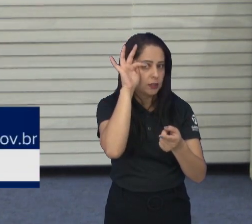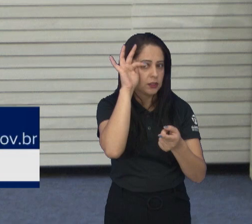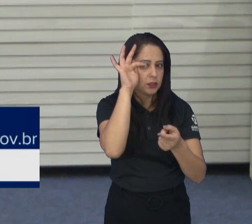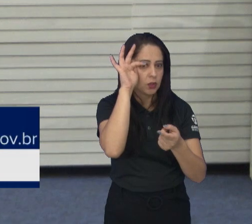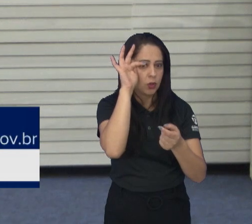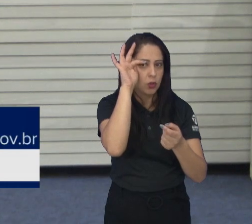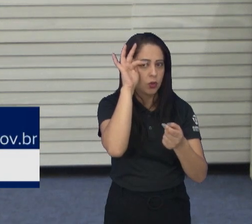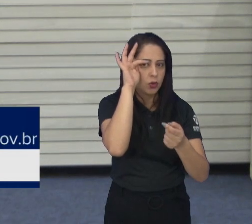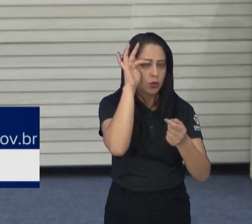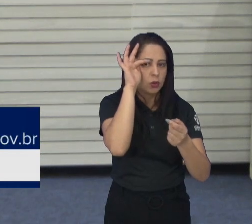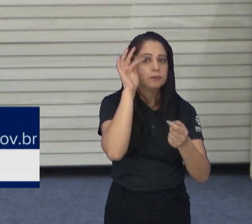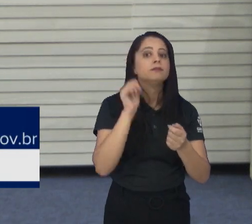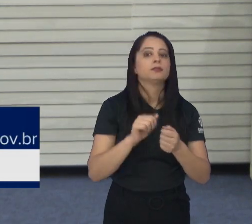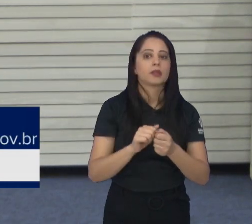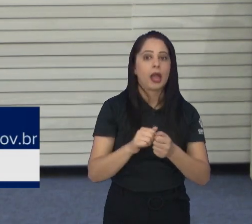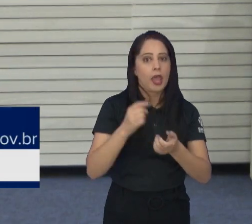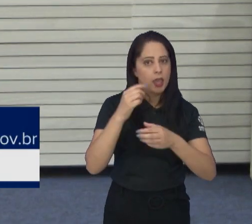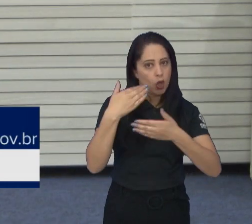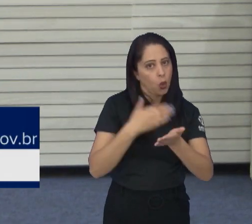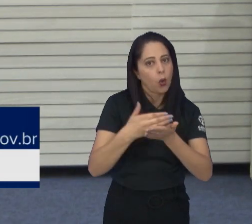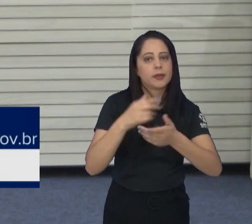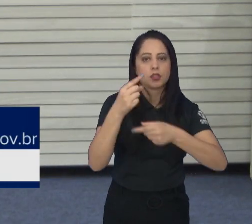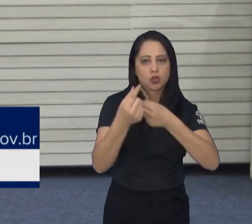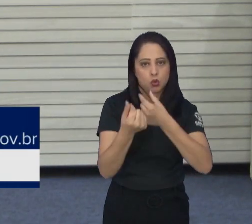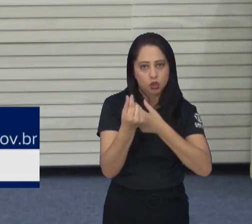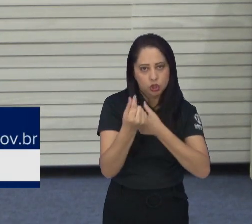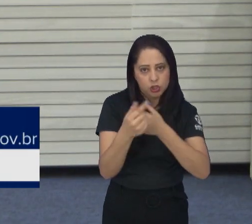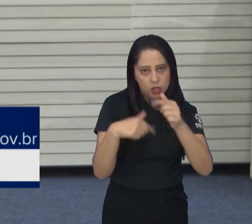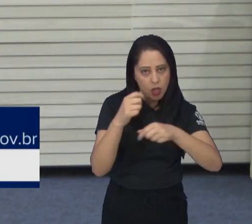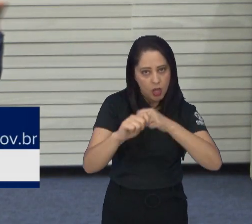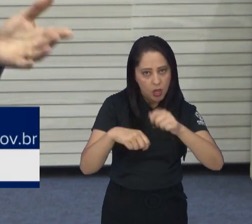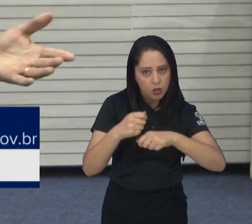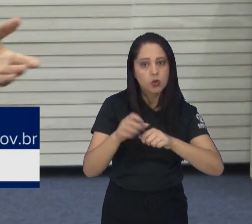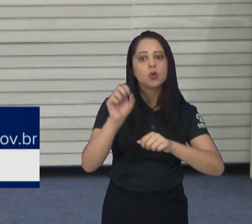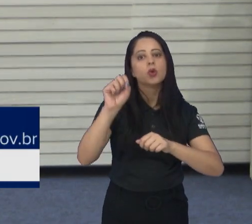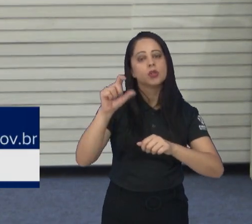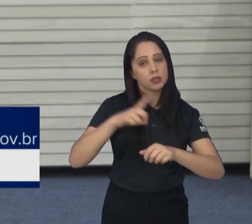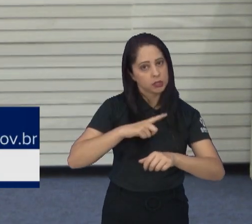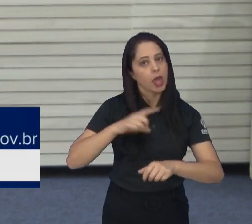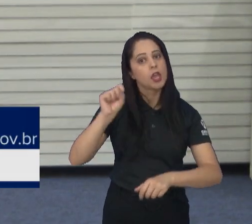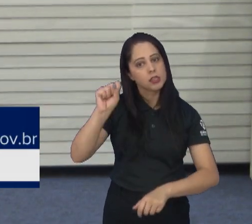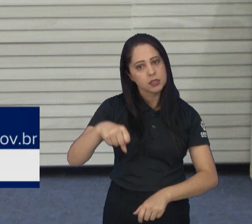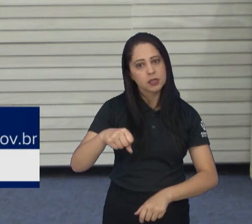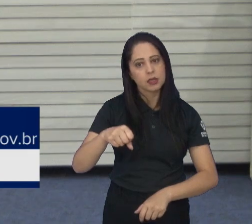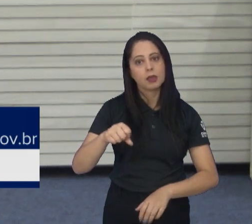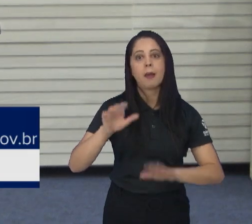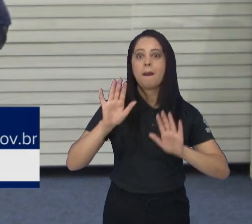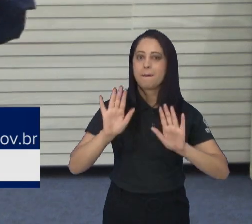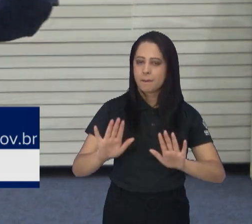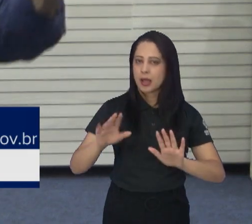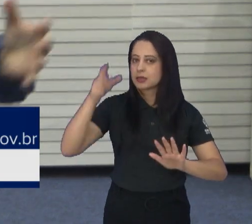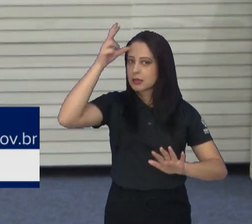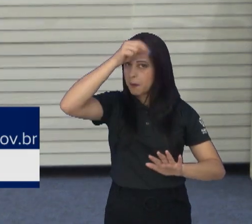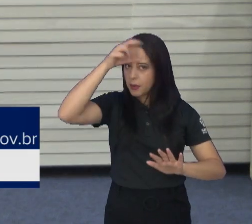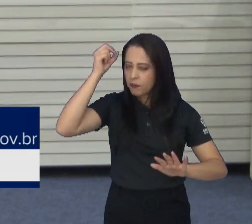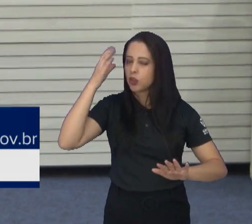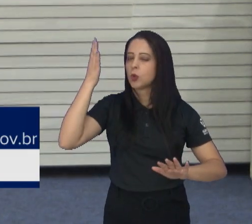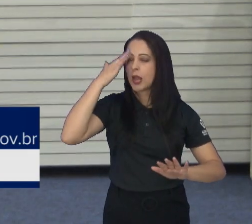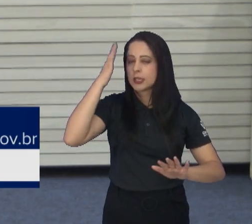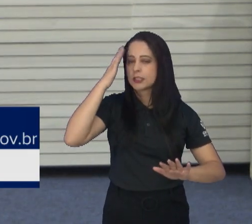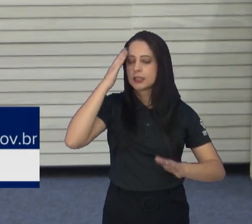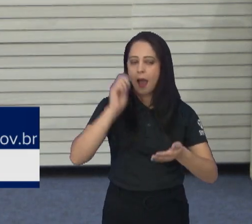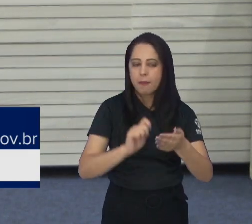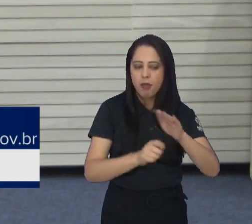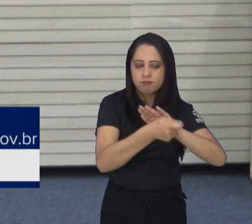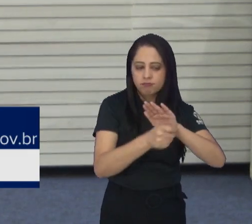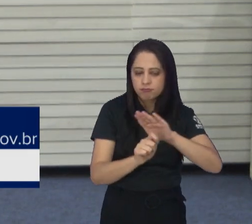dos 6 meses de gestão dele, a cidade começou a ter dinheiro sobrando e tem sim. Só que ela sabe, de fato, aonde é o local que é mais necessário